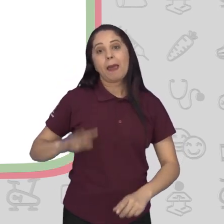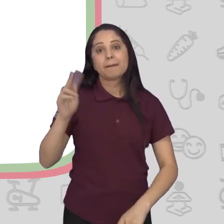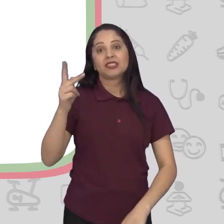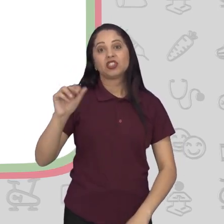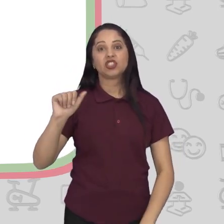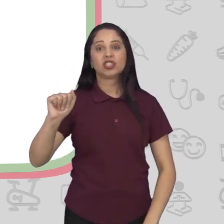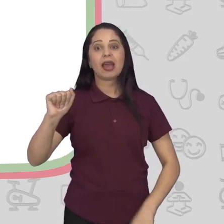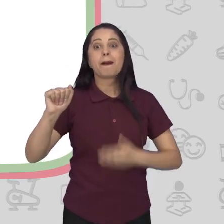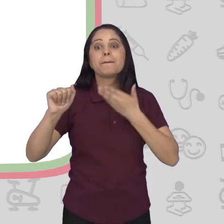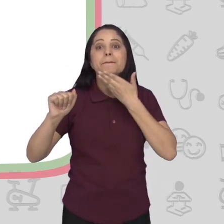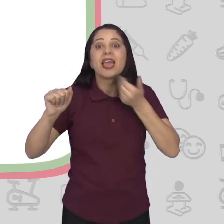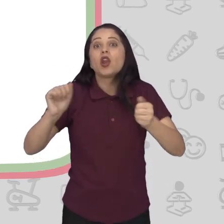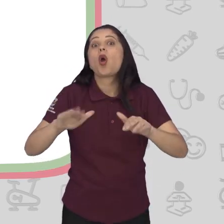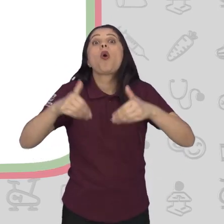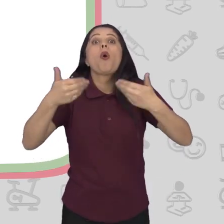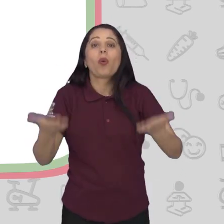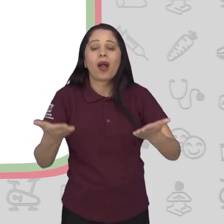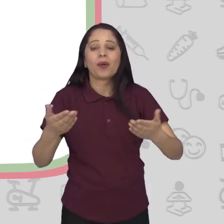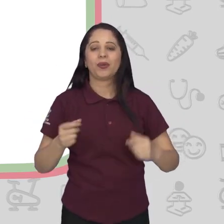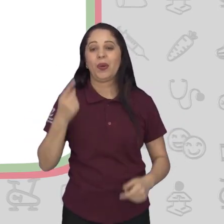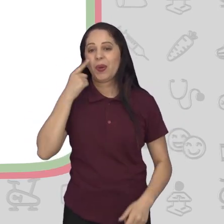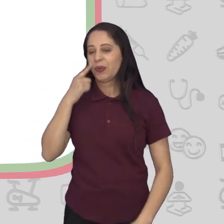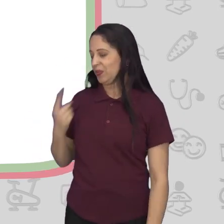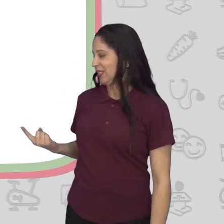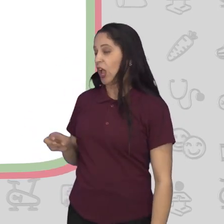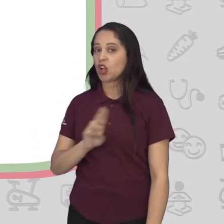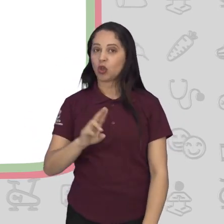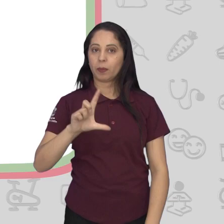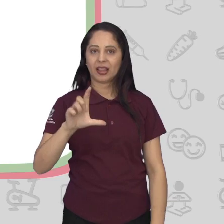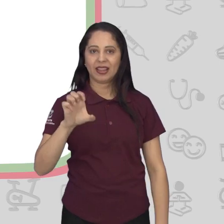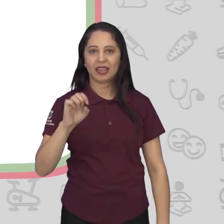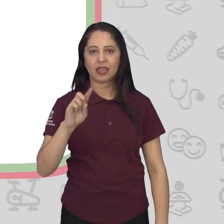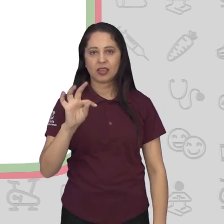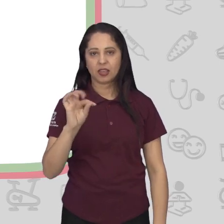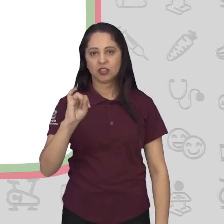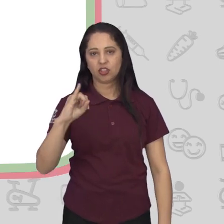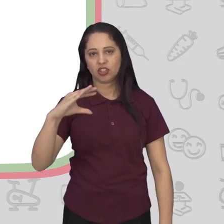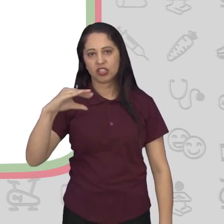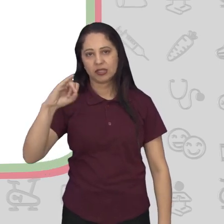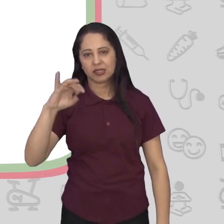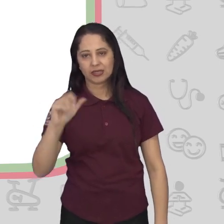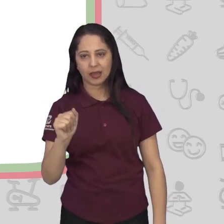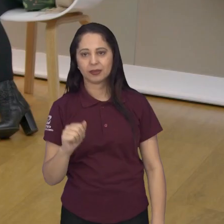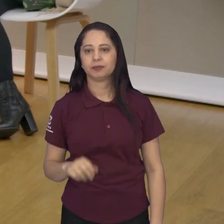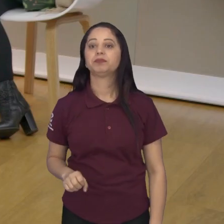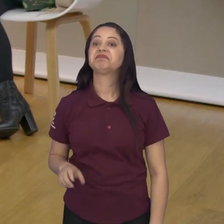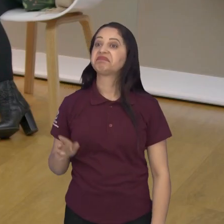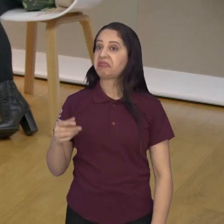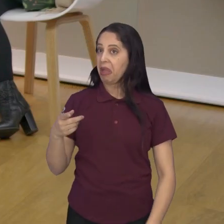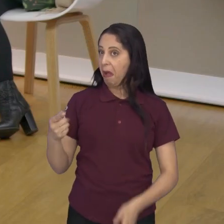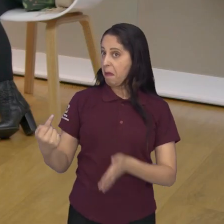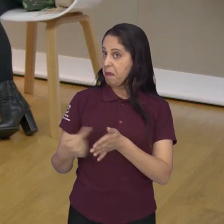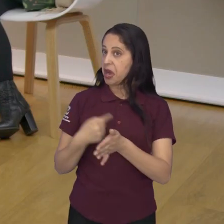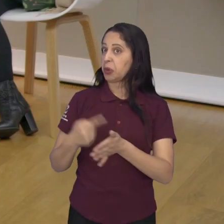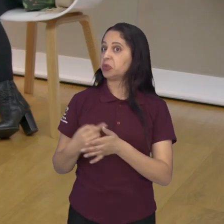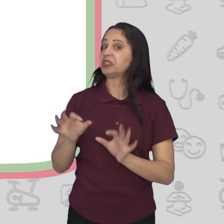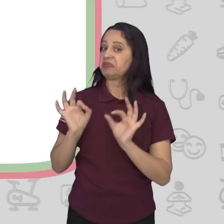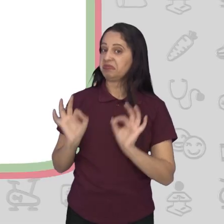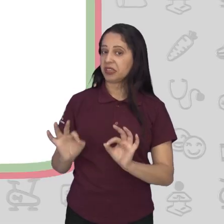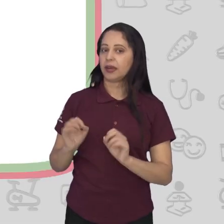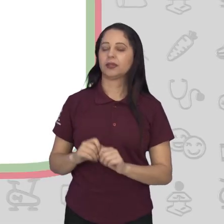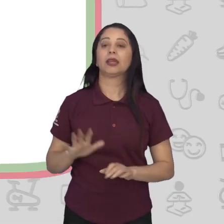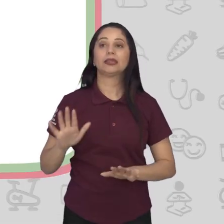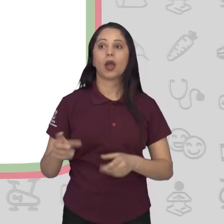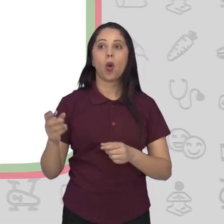A? A Letícia só não colocou pra gente qual o bairro dela, mas muito obrigada, Lê. Vamos lá, vamos responder a Letícia. Letícia, excelente